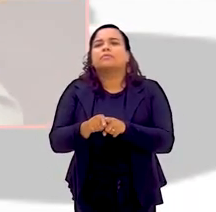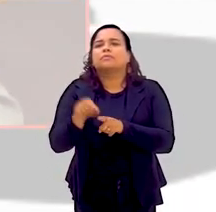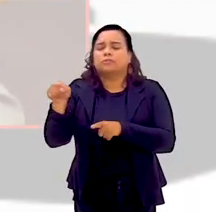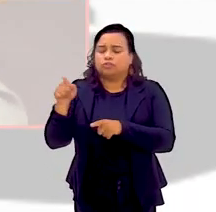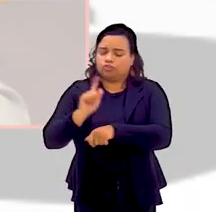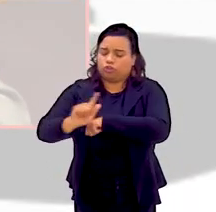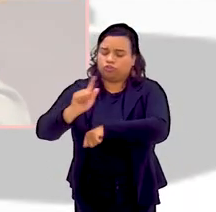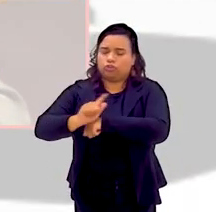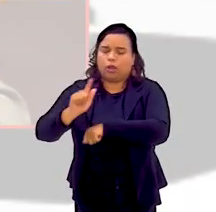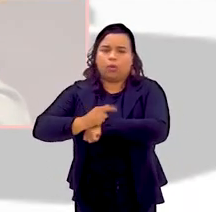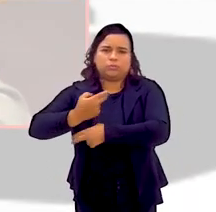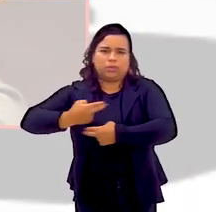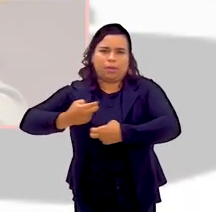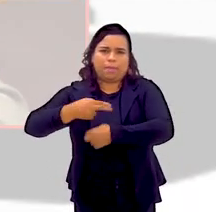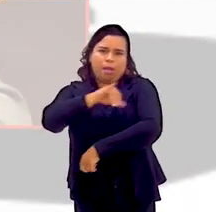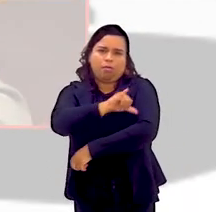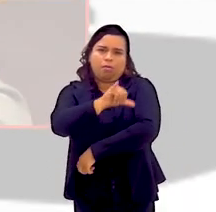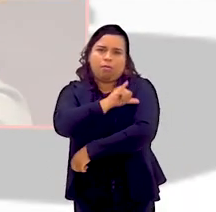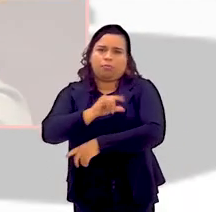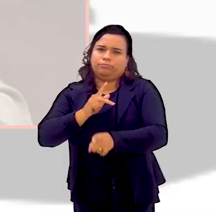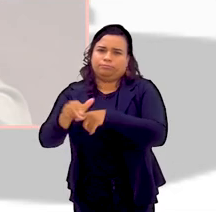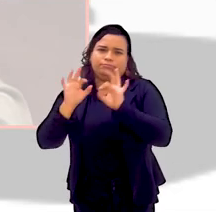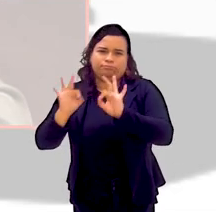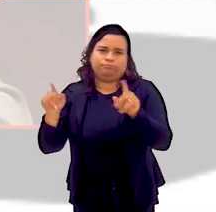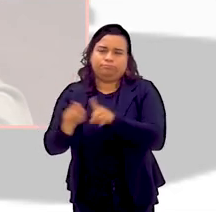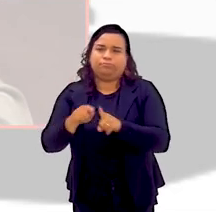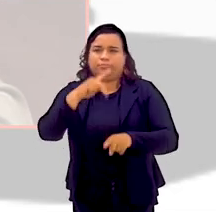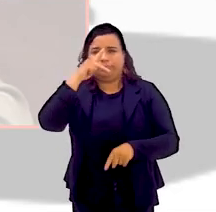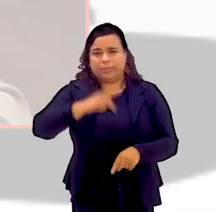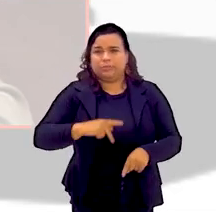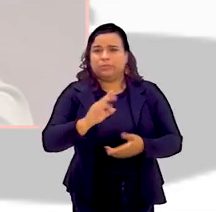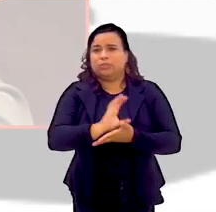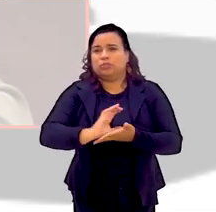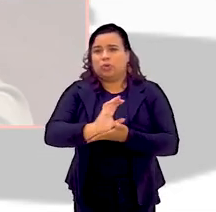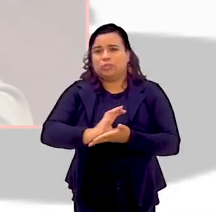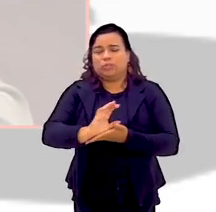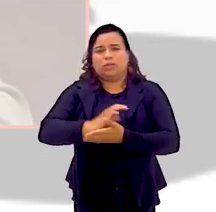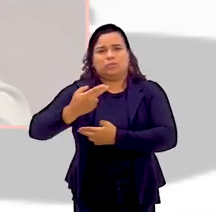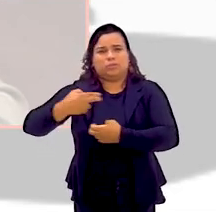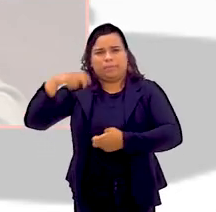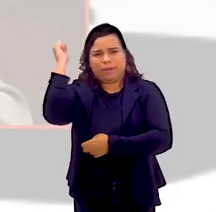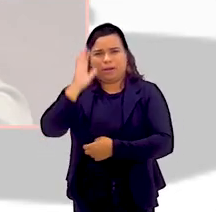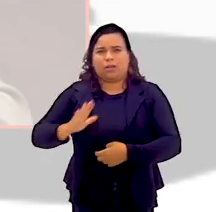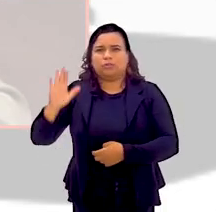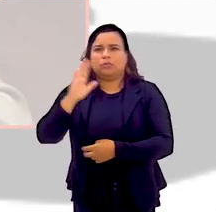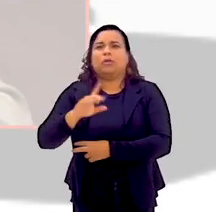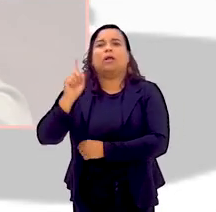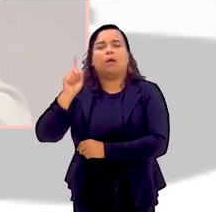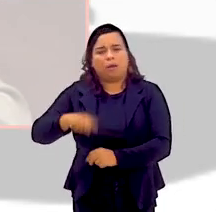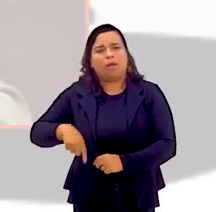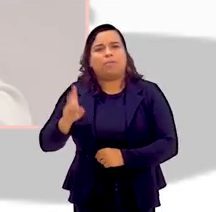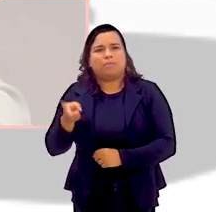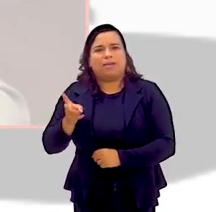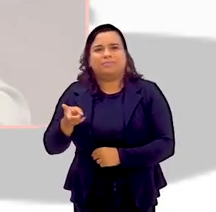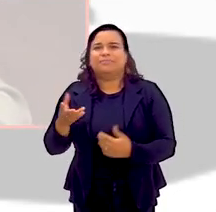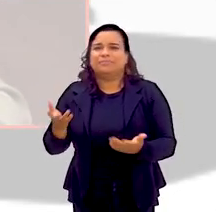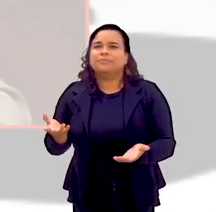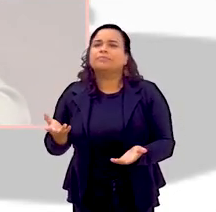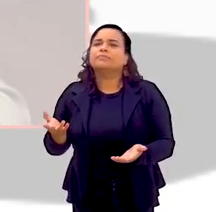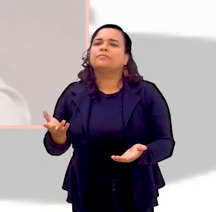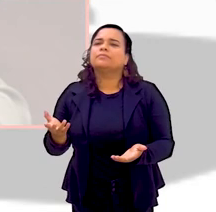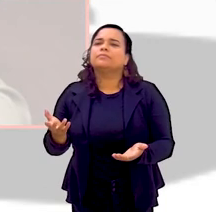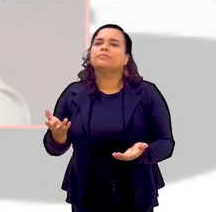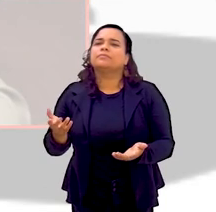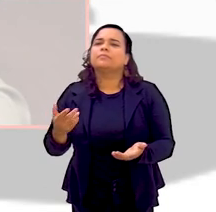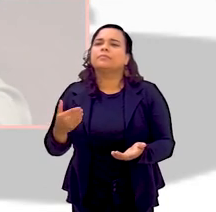vitoriosa do Sebrae Rio e o nosso presidente do Conselho Deliberativo do Sebrae Nacional, é o presidente Tavares também, que